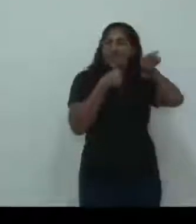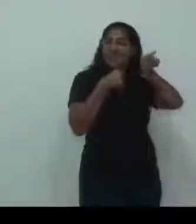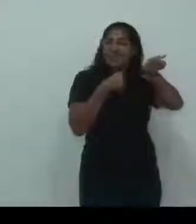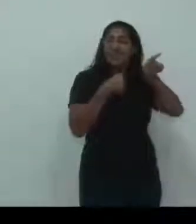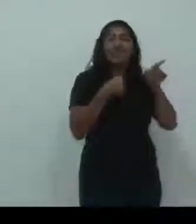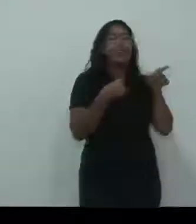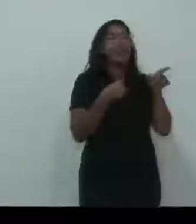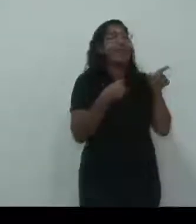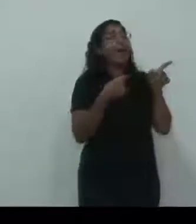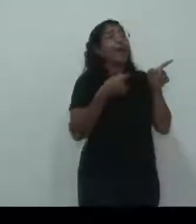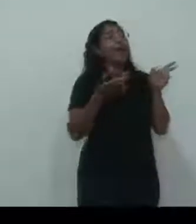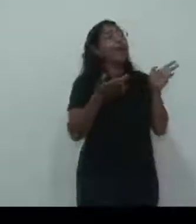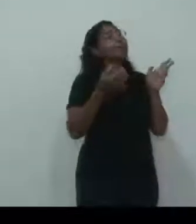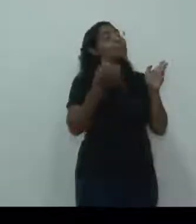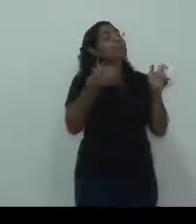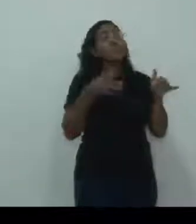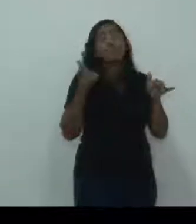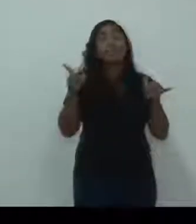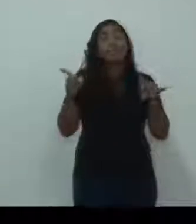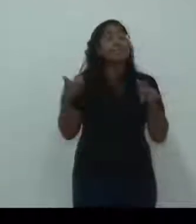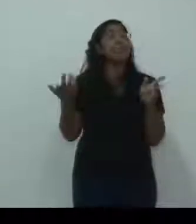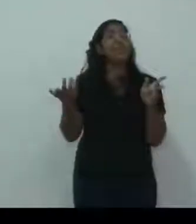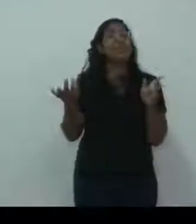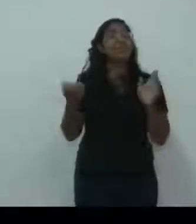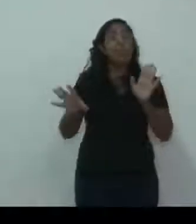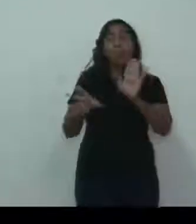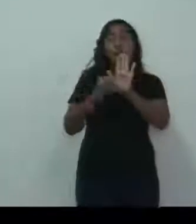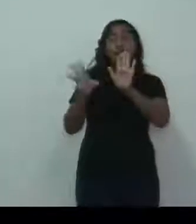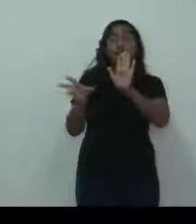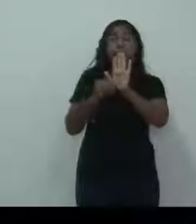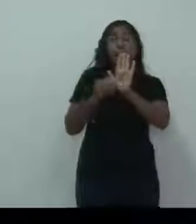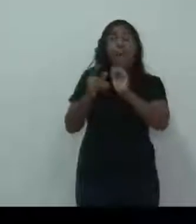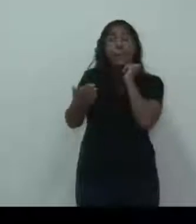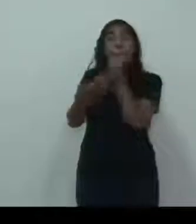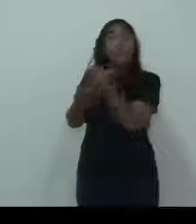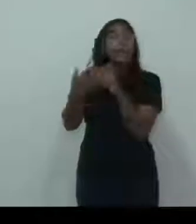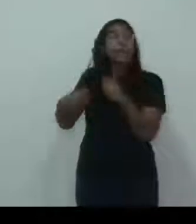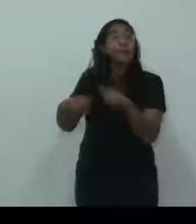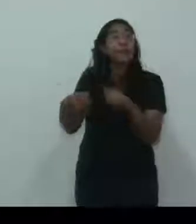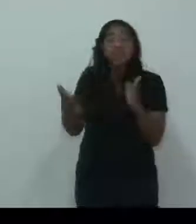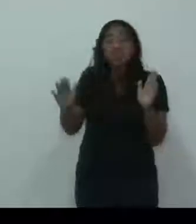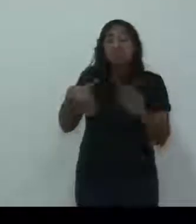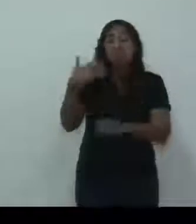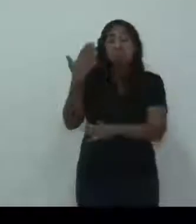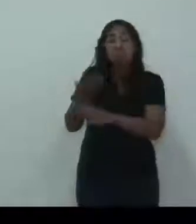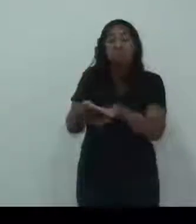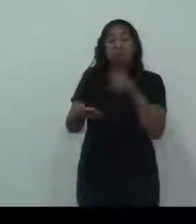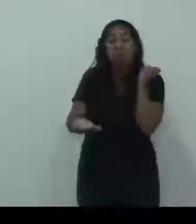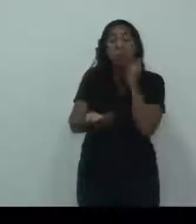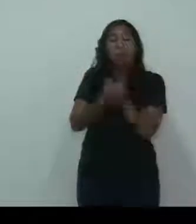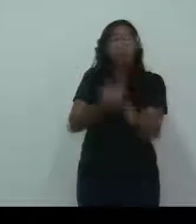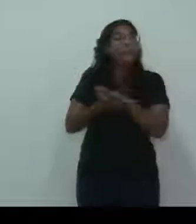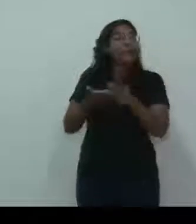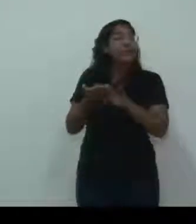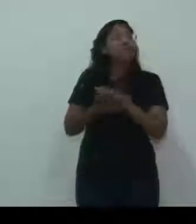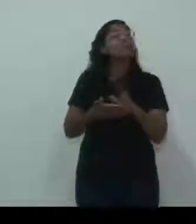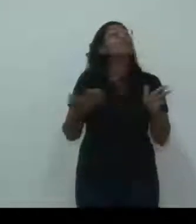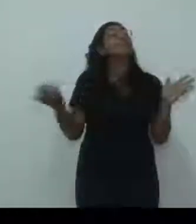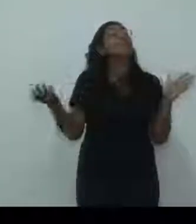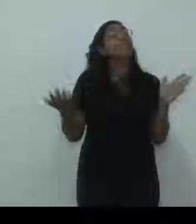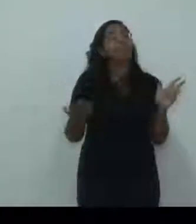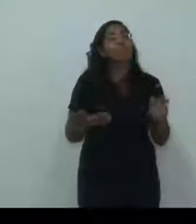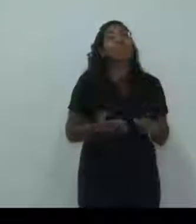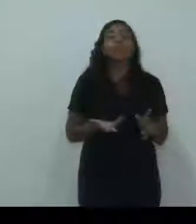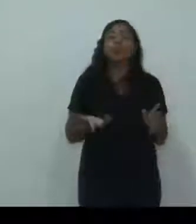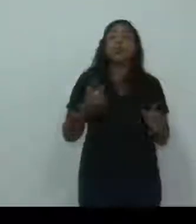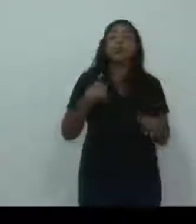8 meses a gente conseguir recuperar, porque senão fica bonito, né? Vem, tira uma foto, apresenta uma emenda, só o dinheiro que não vem. Então, foi isso que eu fui levar